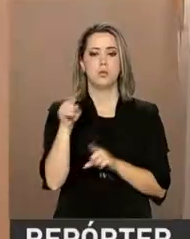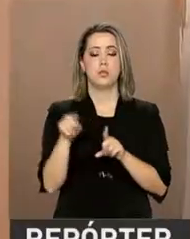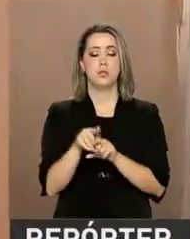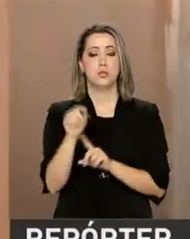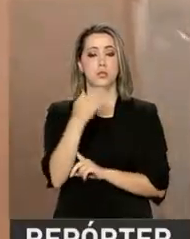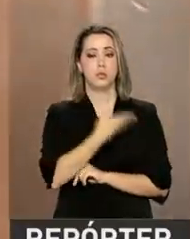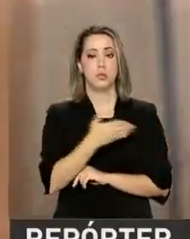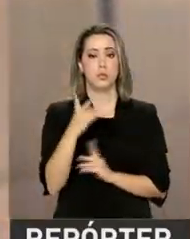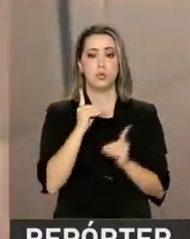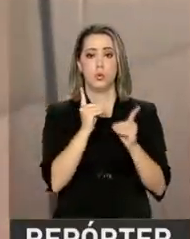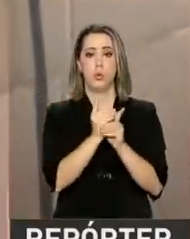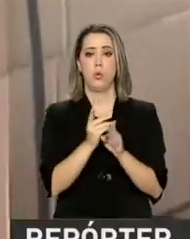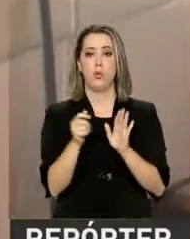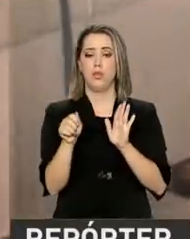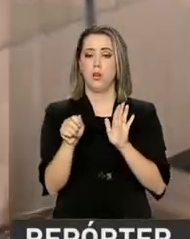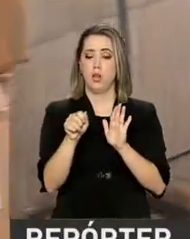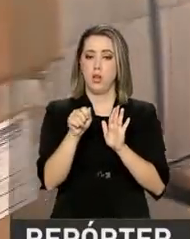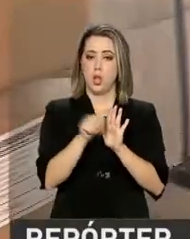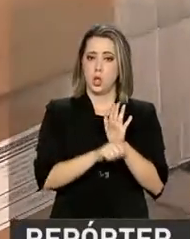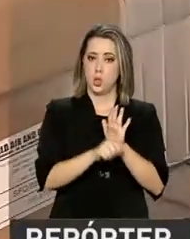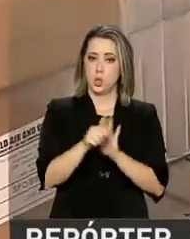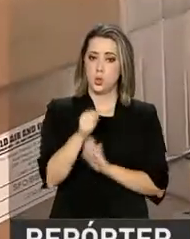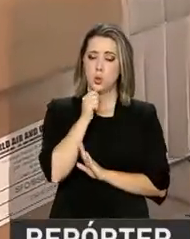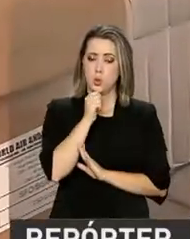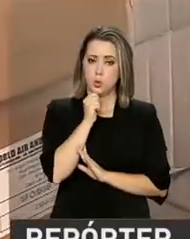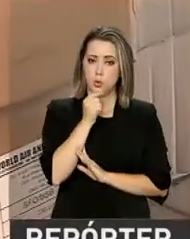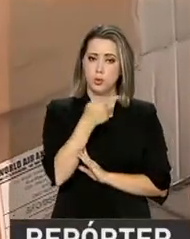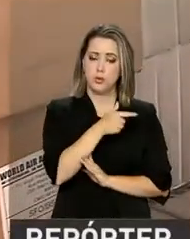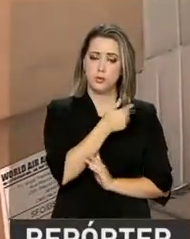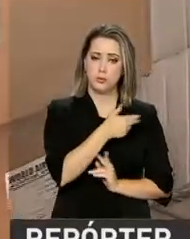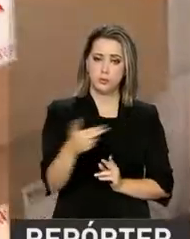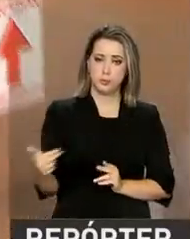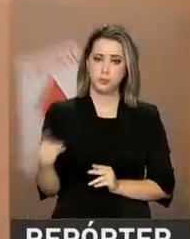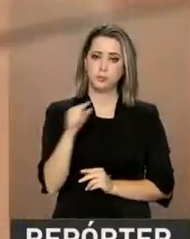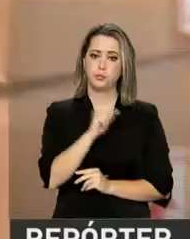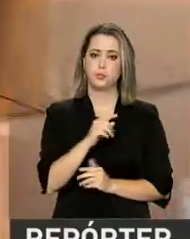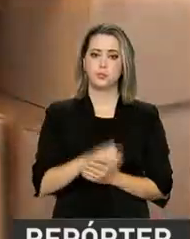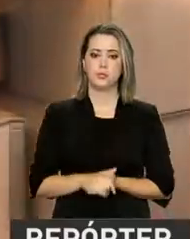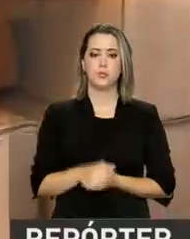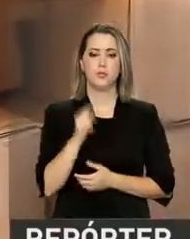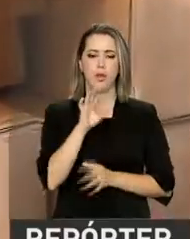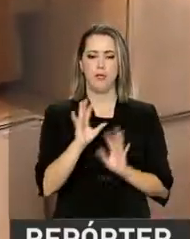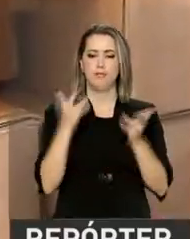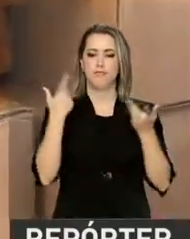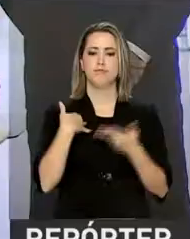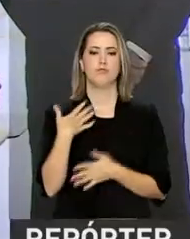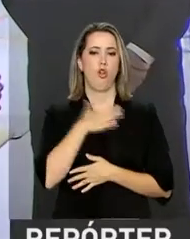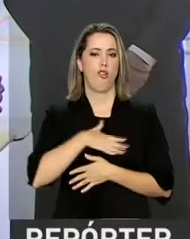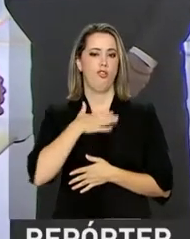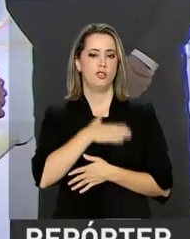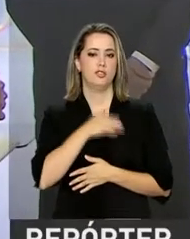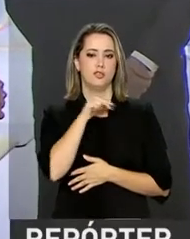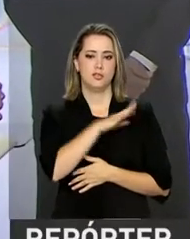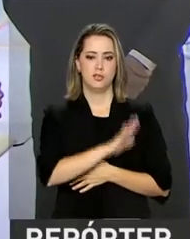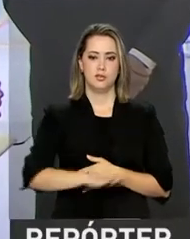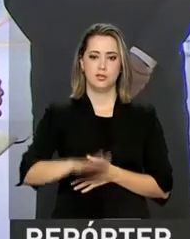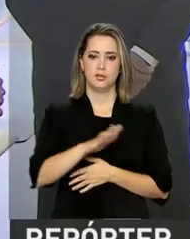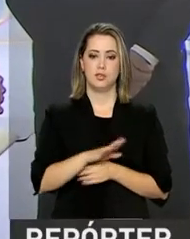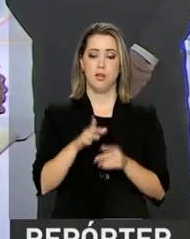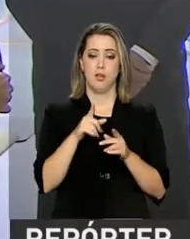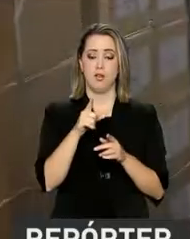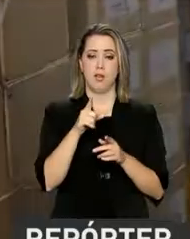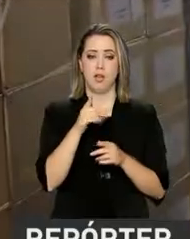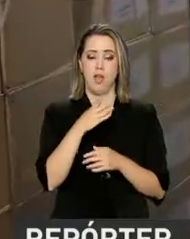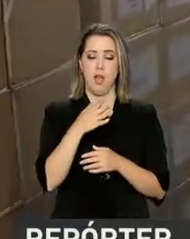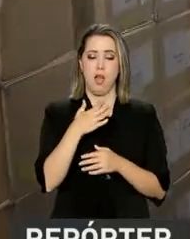encontrar drogas e outras substâncias ilícitas e o show da rossi foi a parte preferida de nicole que veio com o namorado